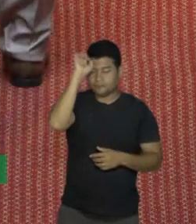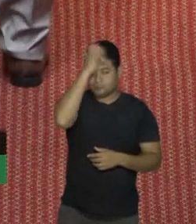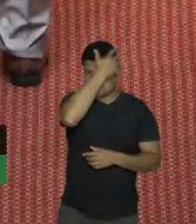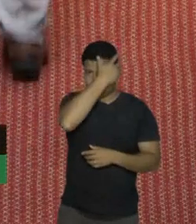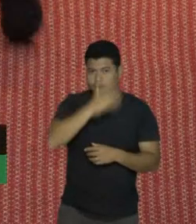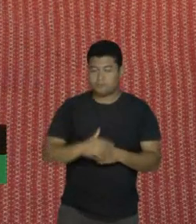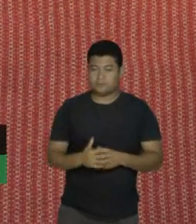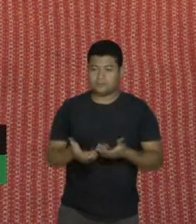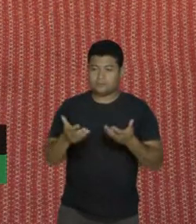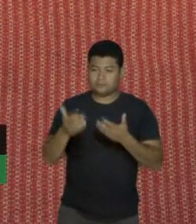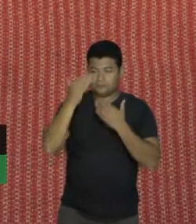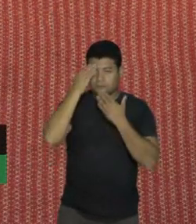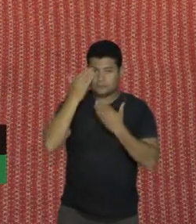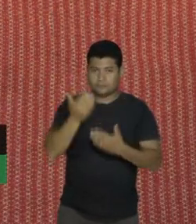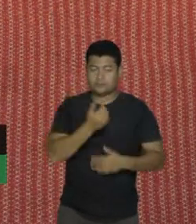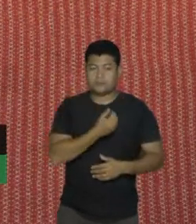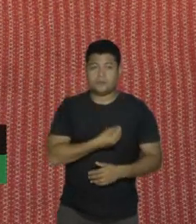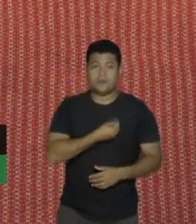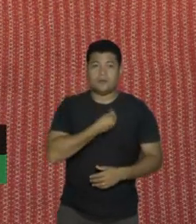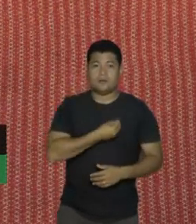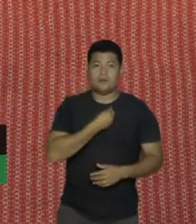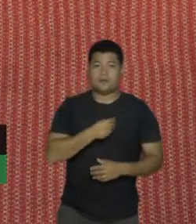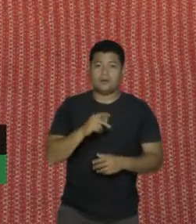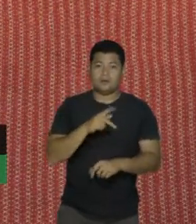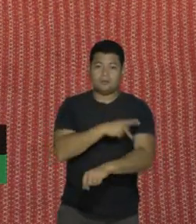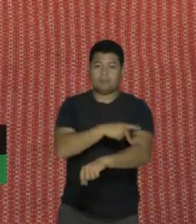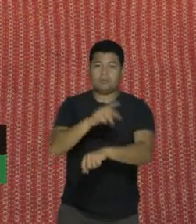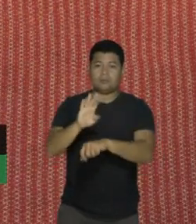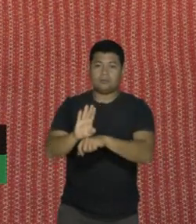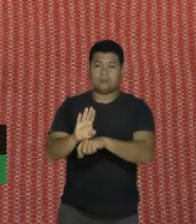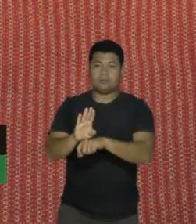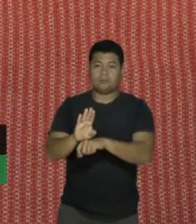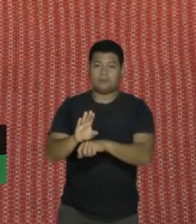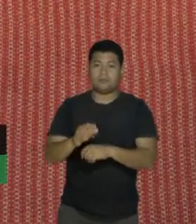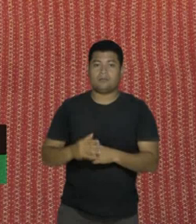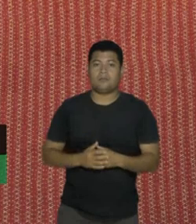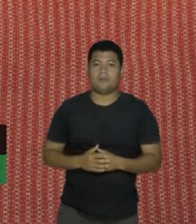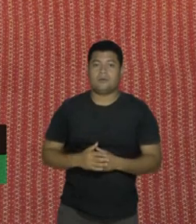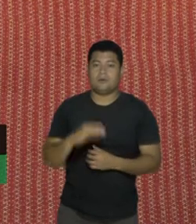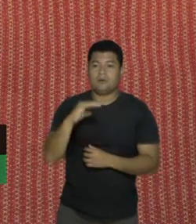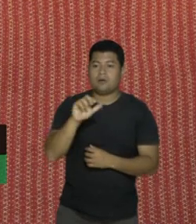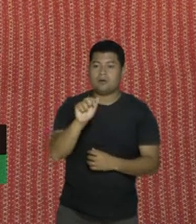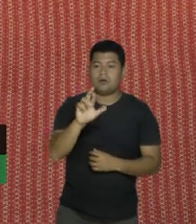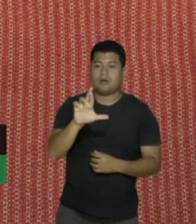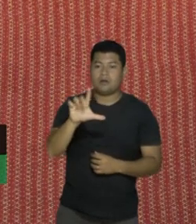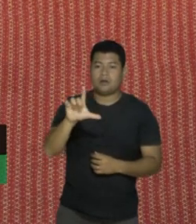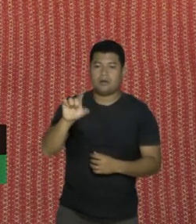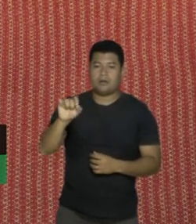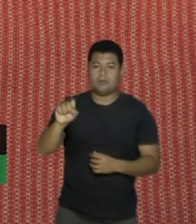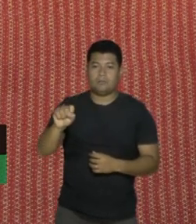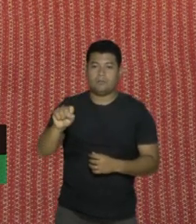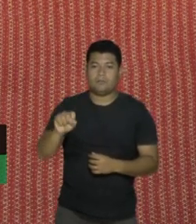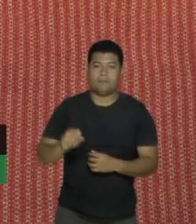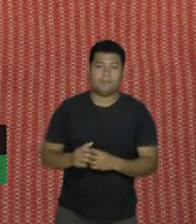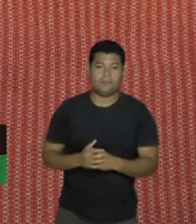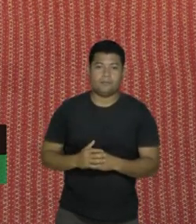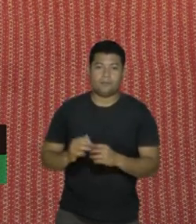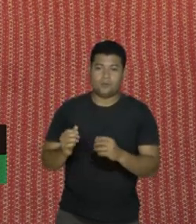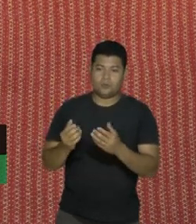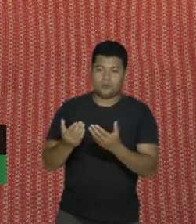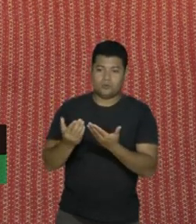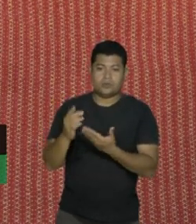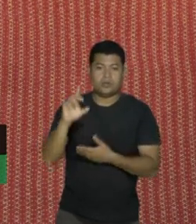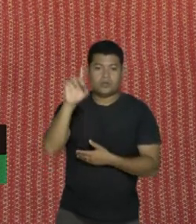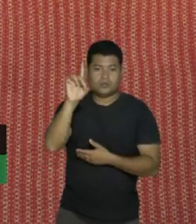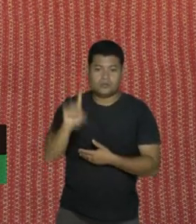nossos amigos de Porto Belo lá o Carlos Mende que é o Carlos e que a diretor Defesa Civil perto do Perequê